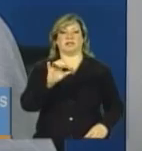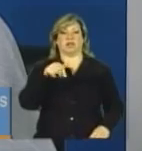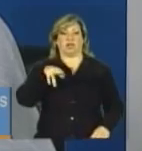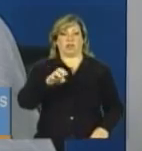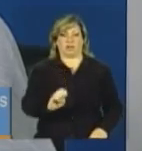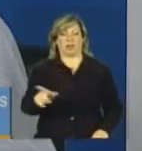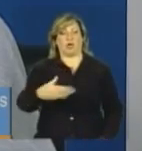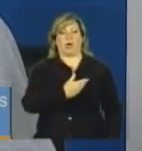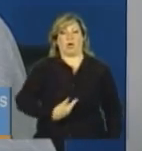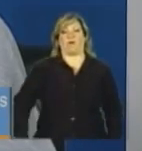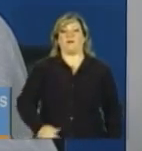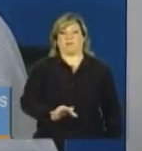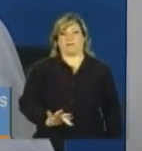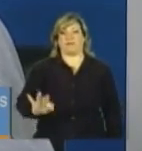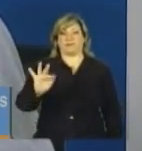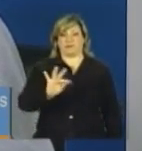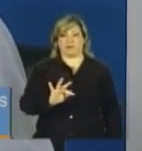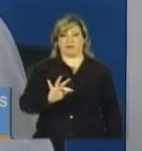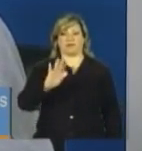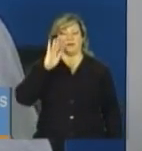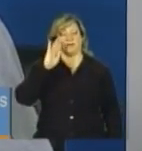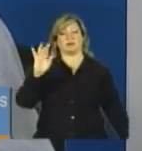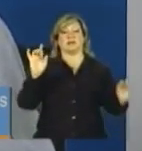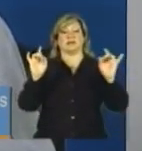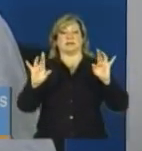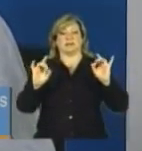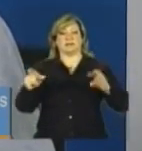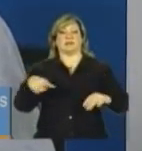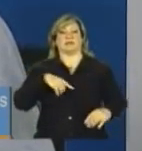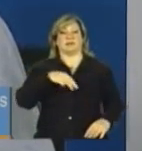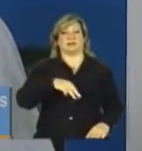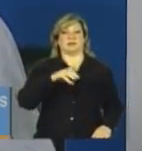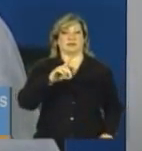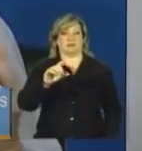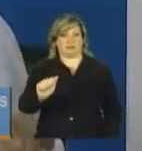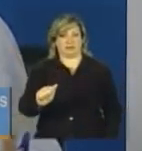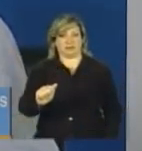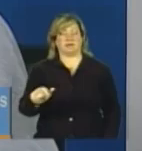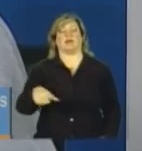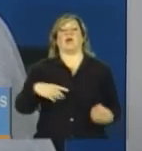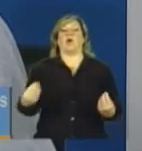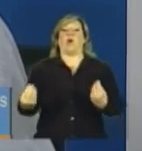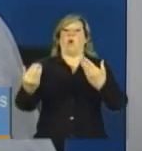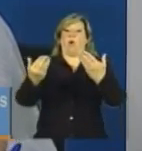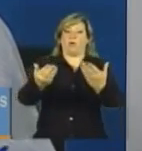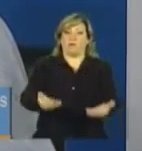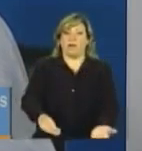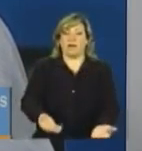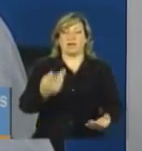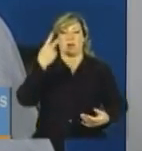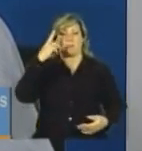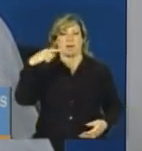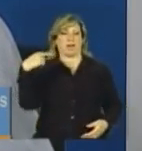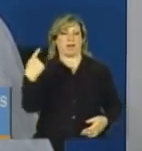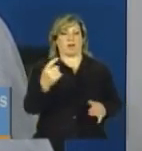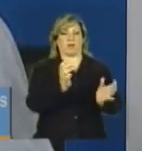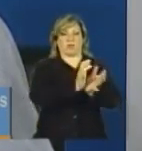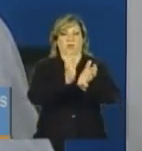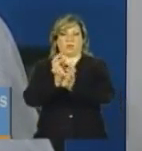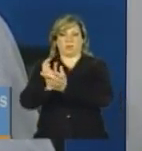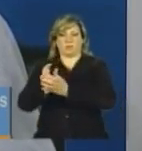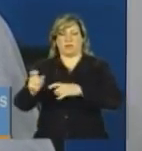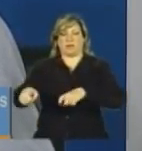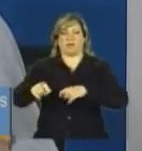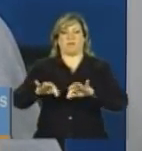o governo federal, né? em especial com recurso do MDA, eh, oferta para entidades, organizações da